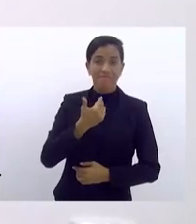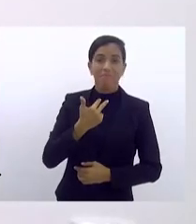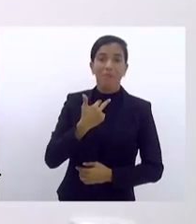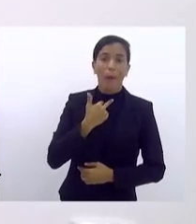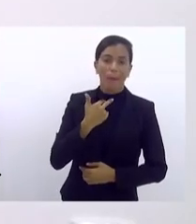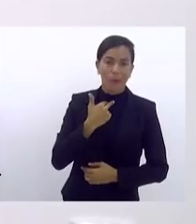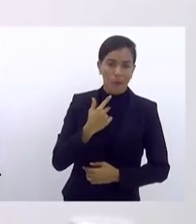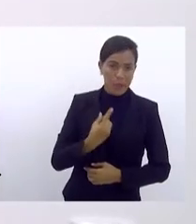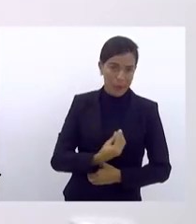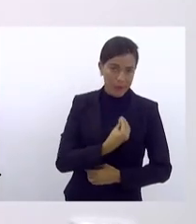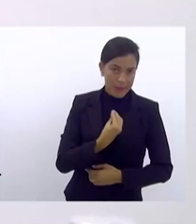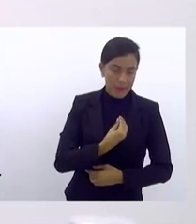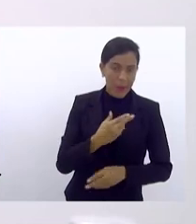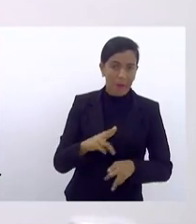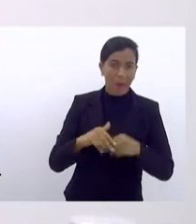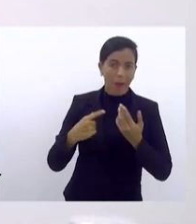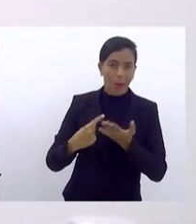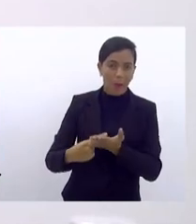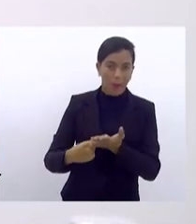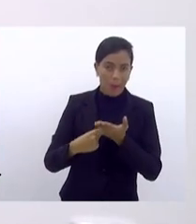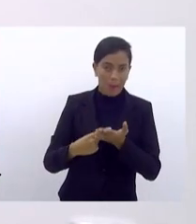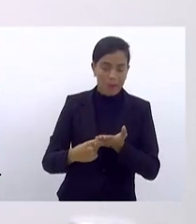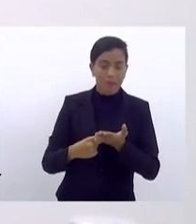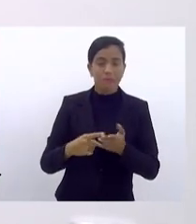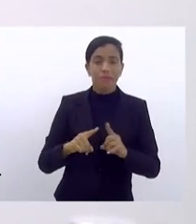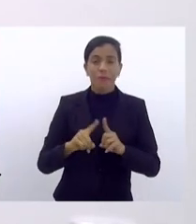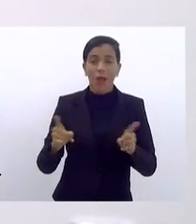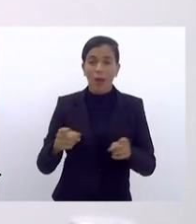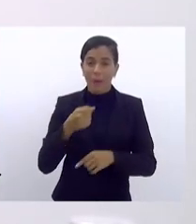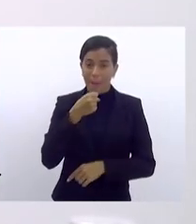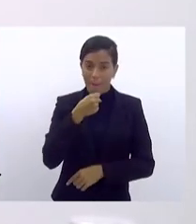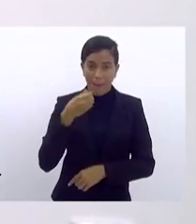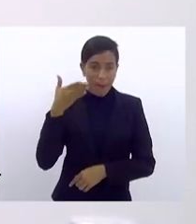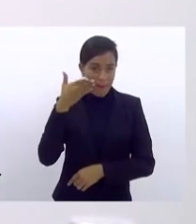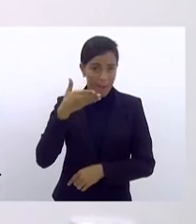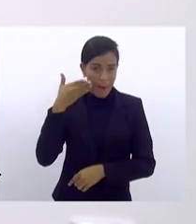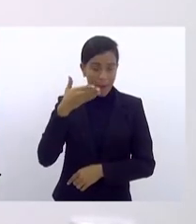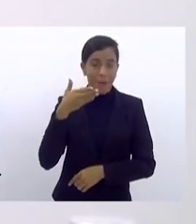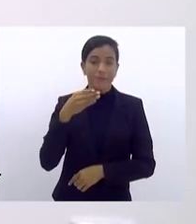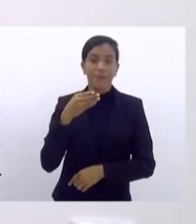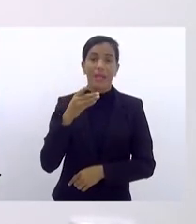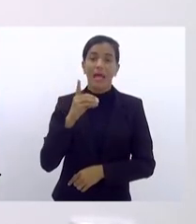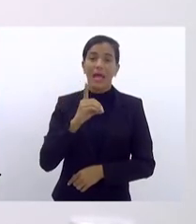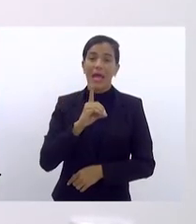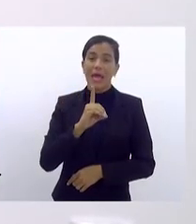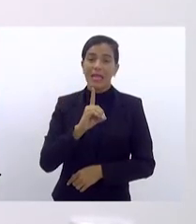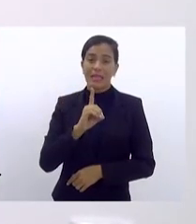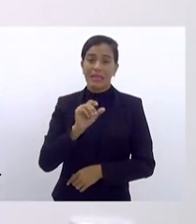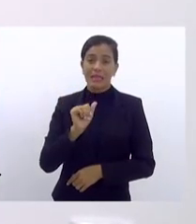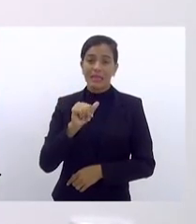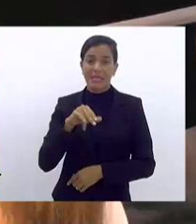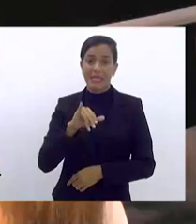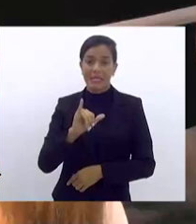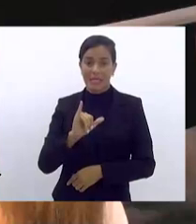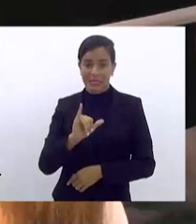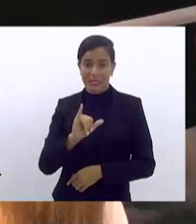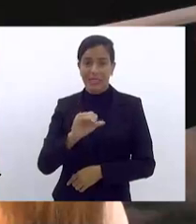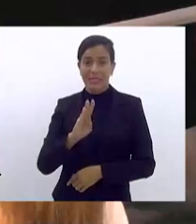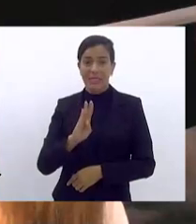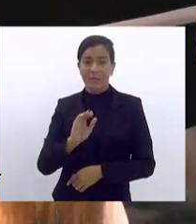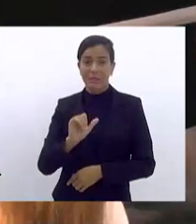compromissos gostaria de passar agora a palavra para a deputada Dani Balbi para as